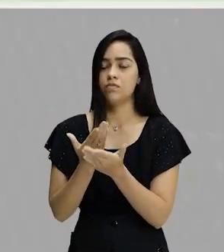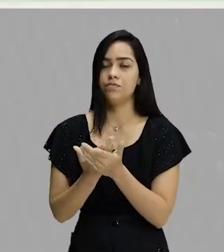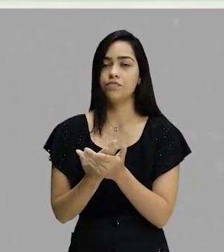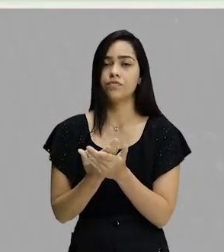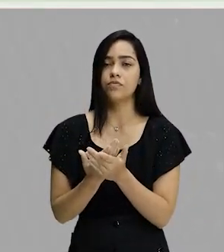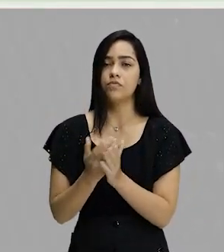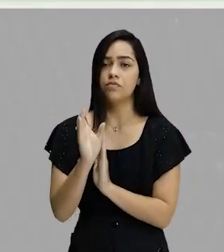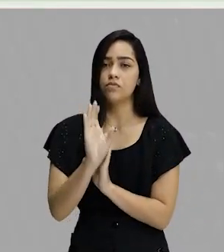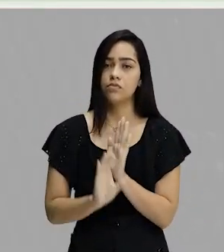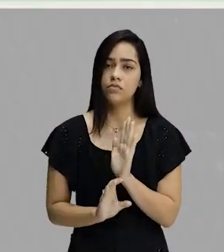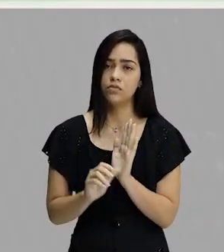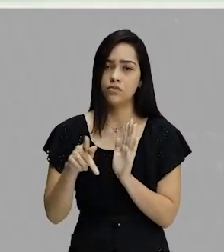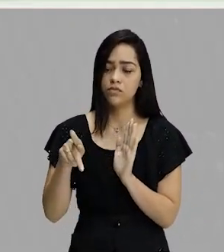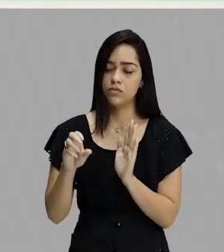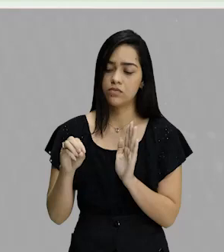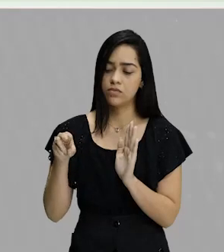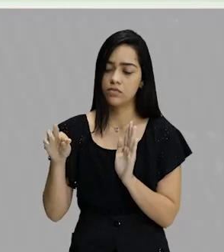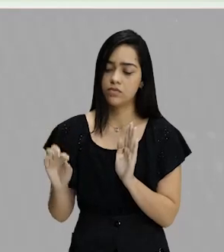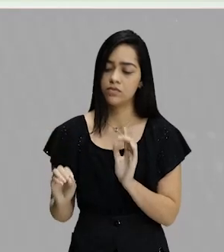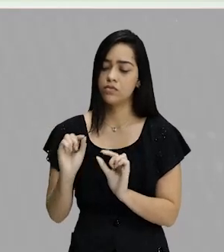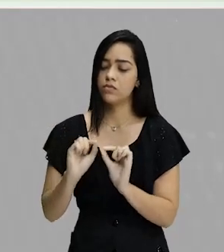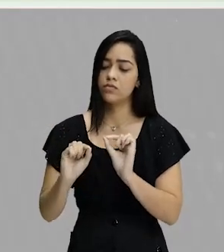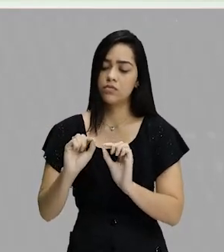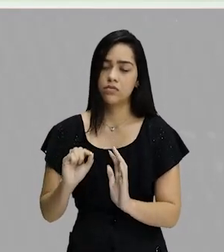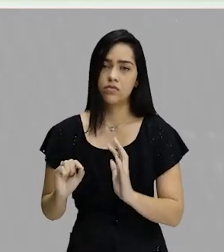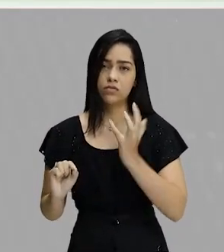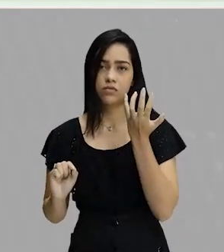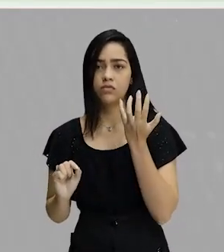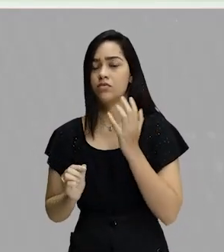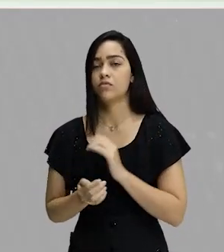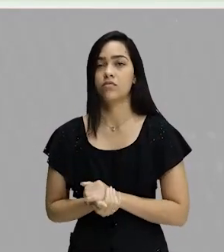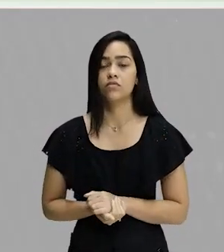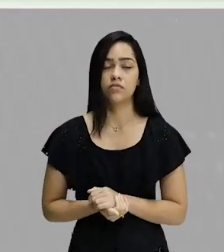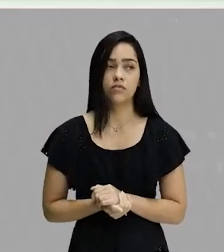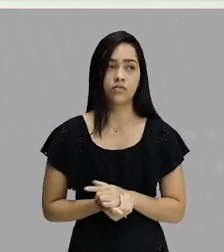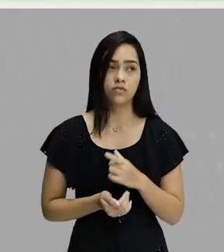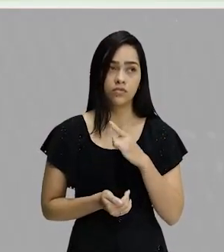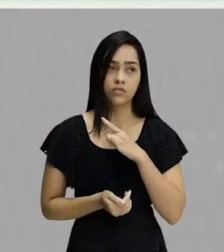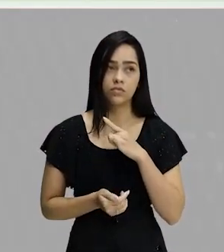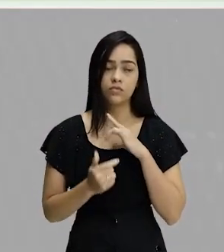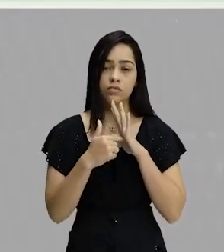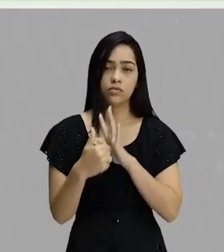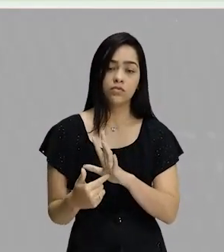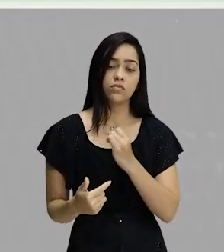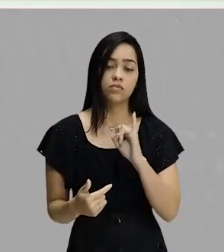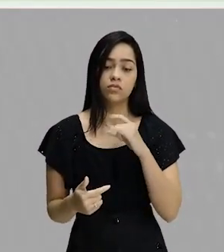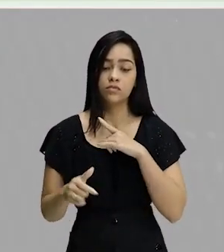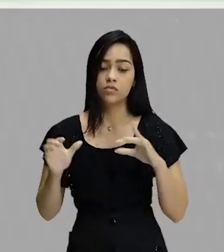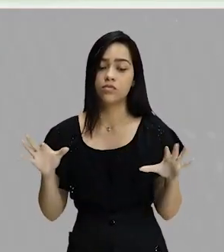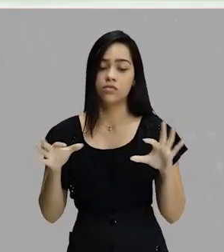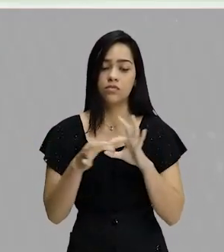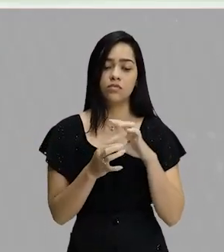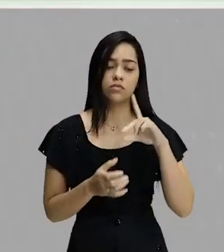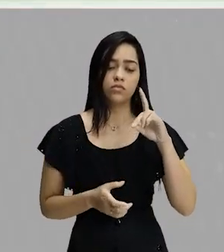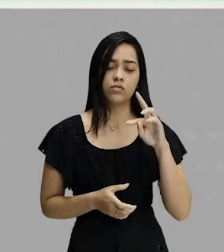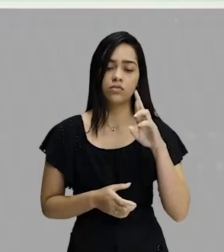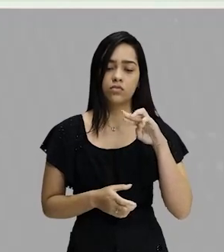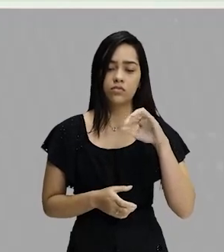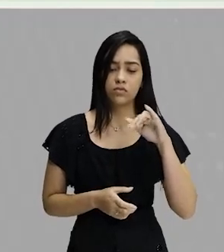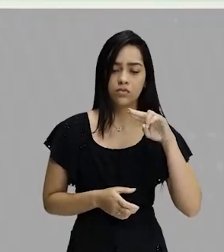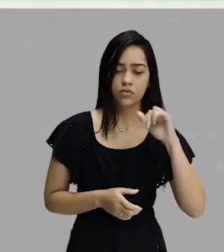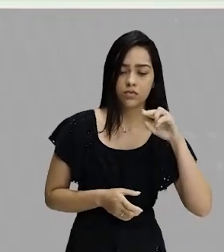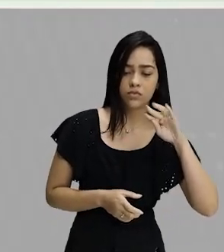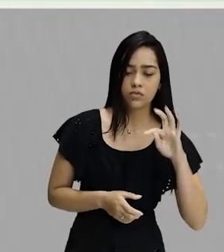do capítulo do ponto, o que acontece? Um determinante, se eu formar o determinante com